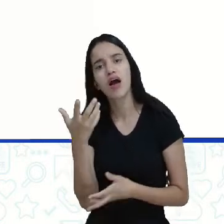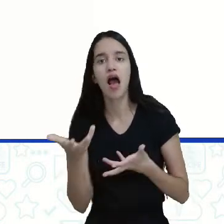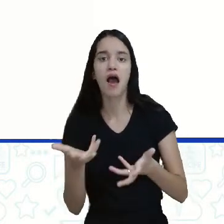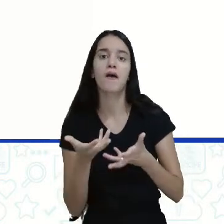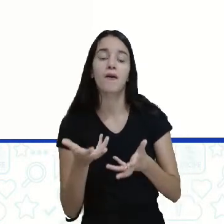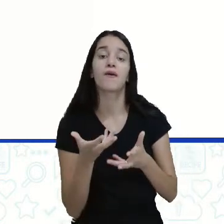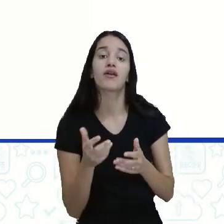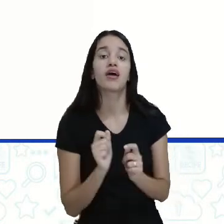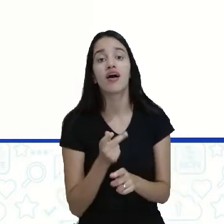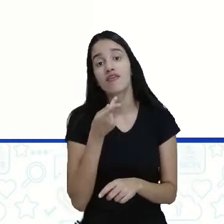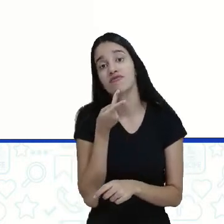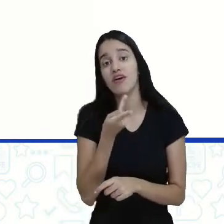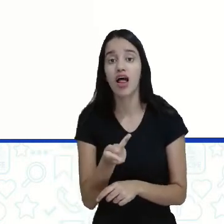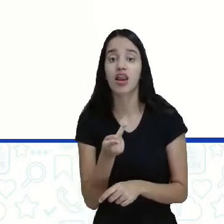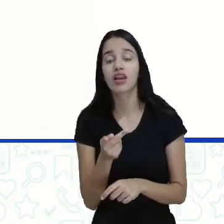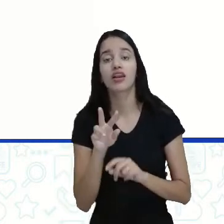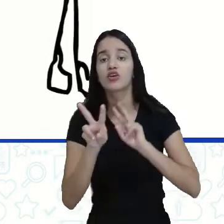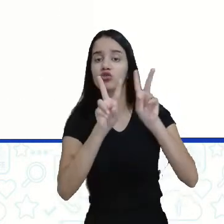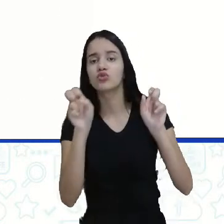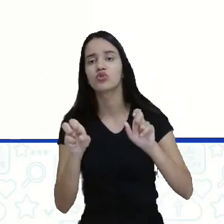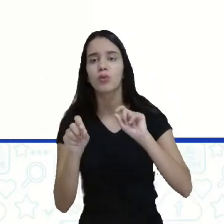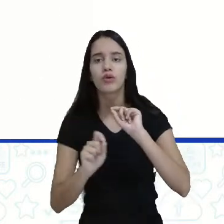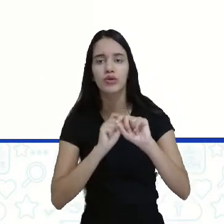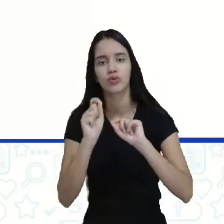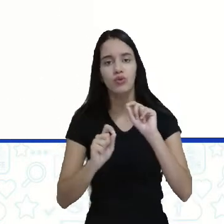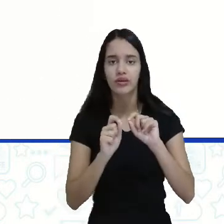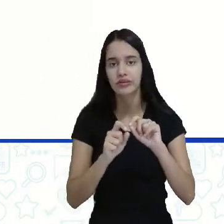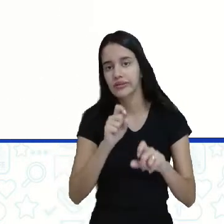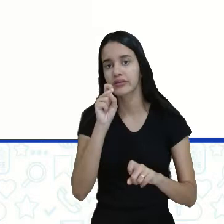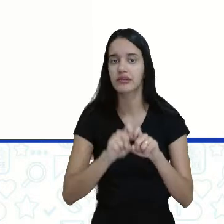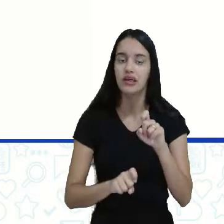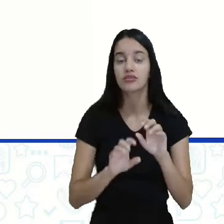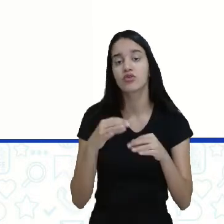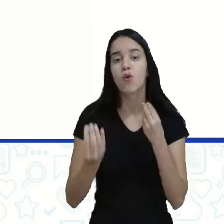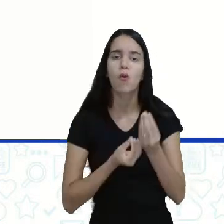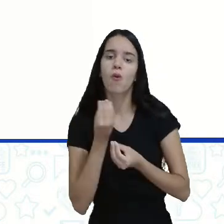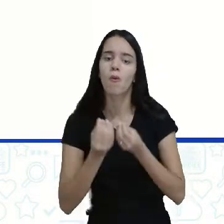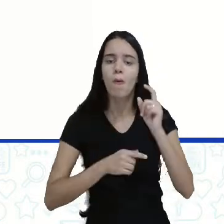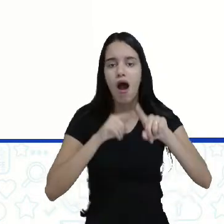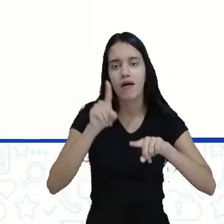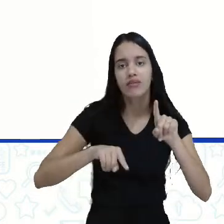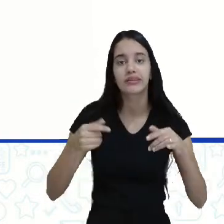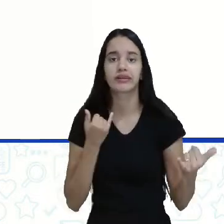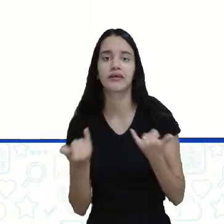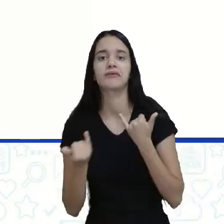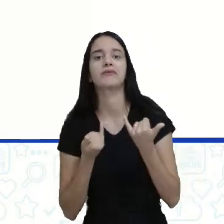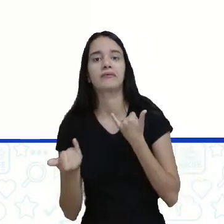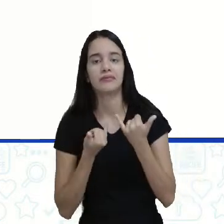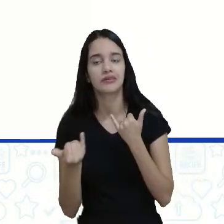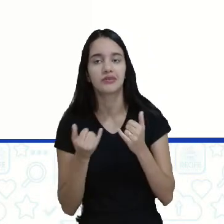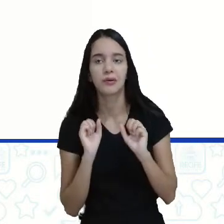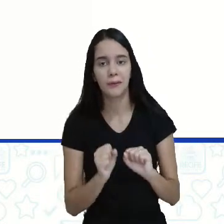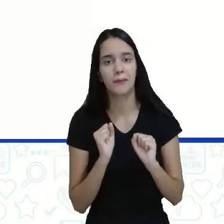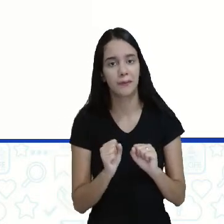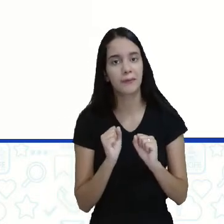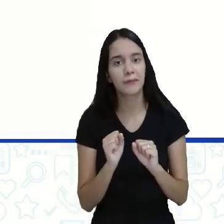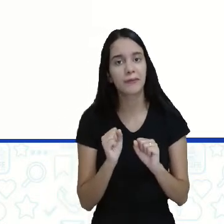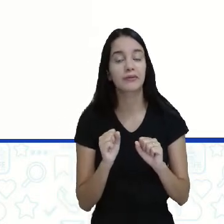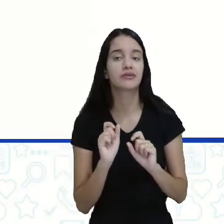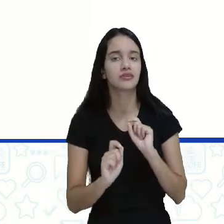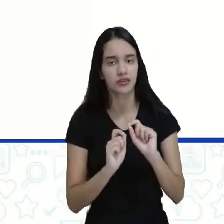sexo. Por mais que seja improvável em uma conversa sobre sexo, temos que formar em como a variação contida na informação genética pode passar para uma certa